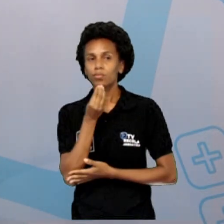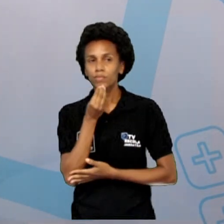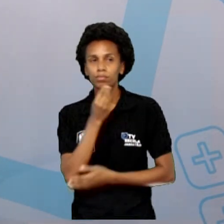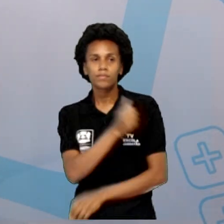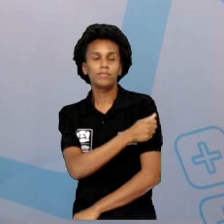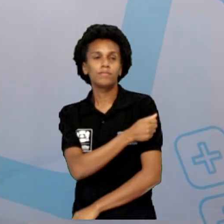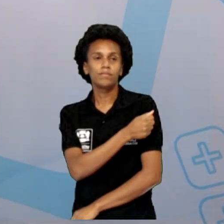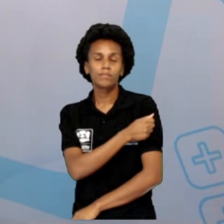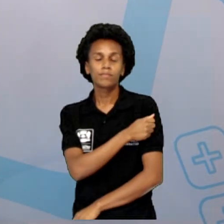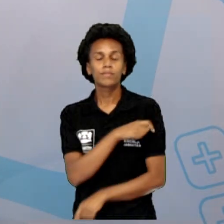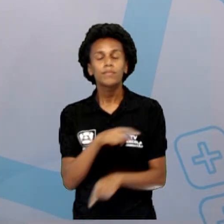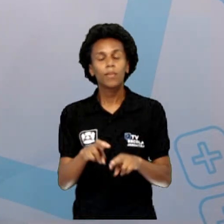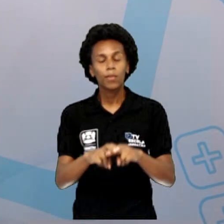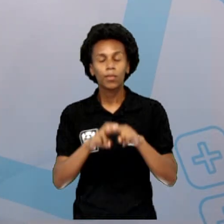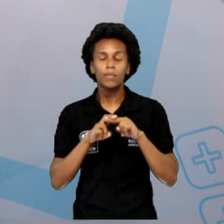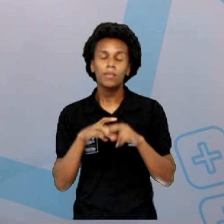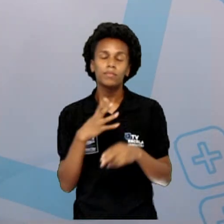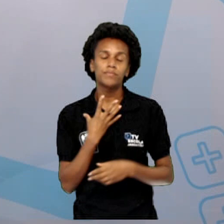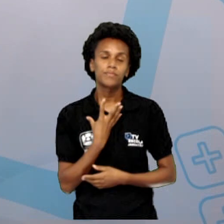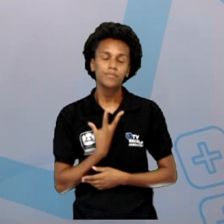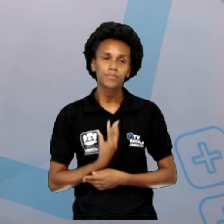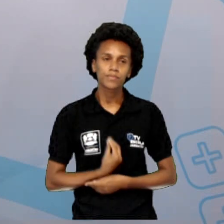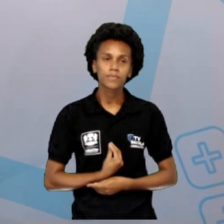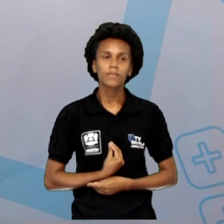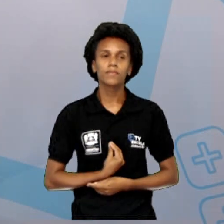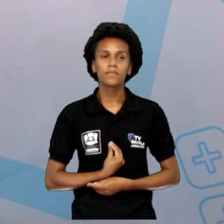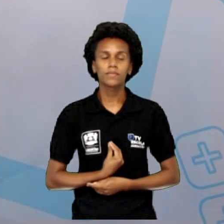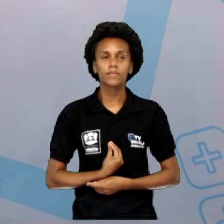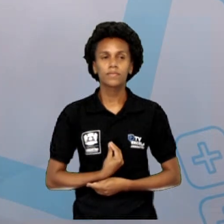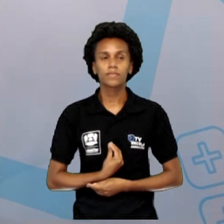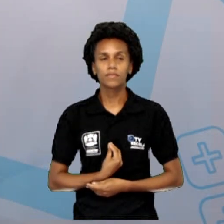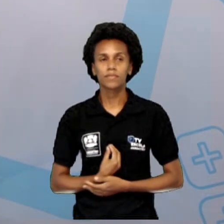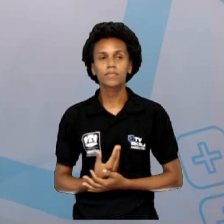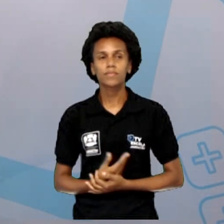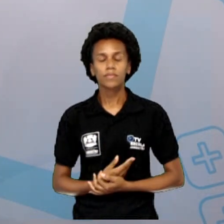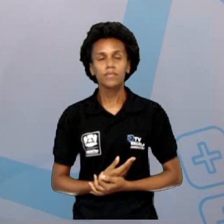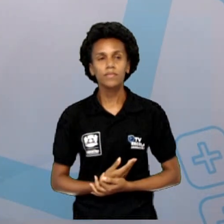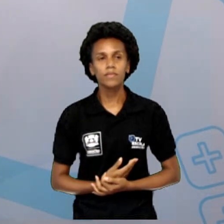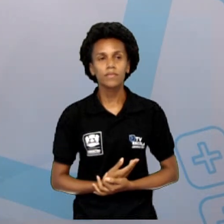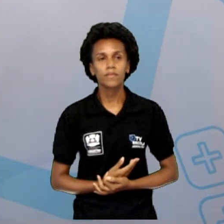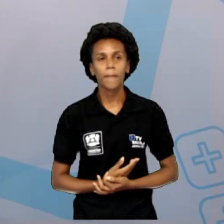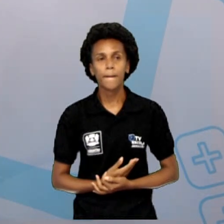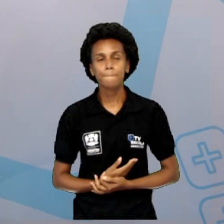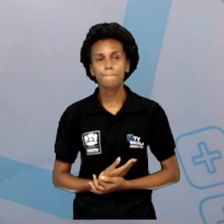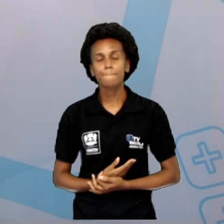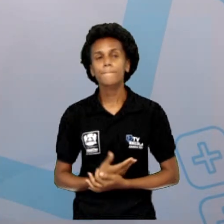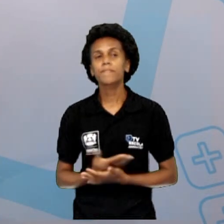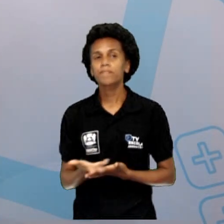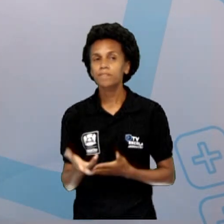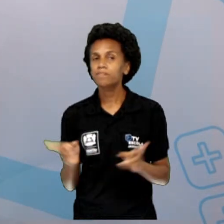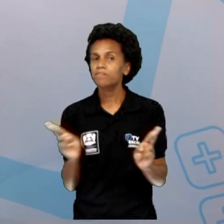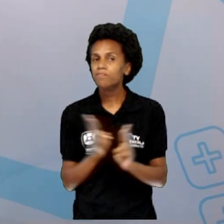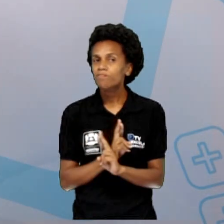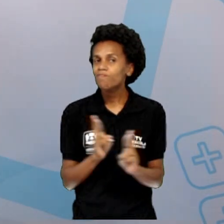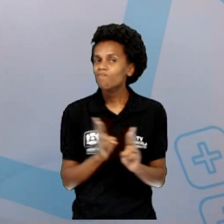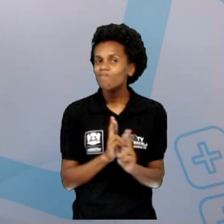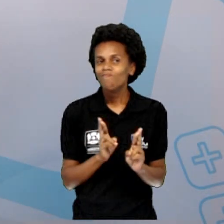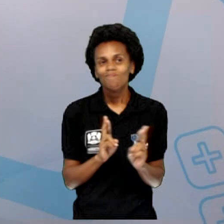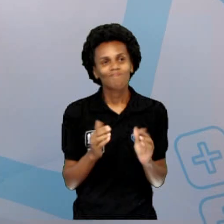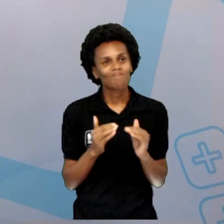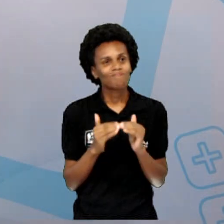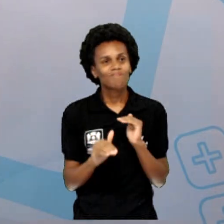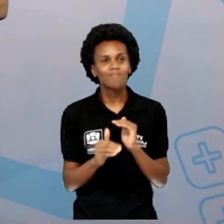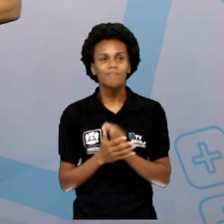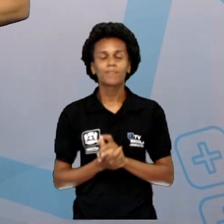uma decepção. A gente fica então aí de sobressalto com relação a essa conjunção conclusiva. Acho que a relação não está muito bem feita aí não. Vamos